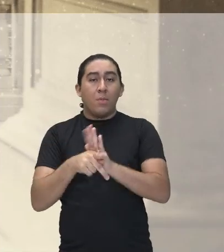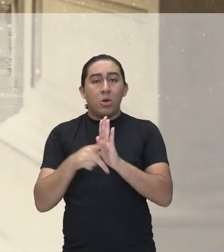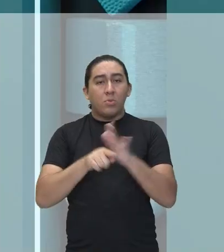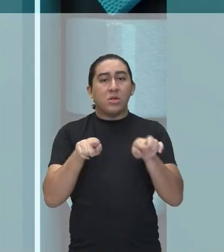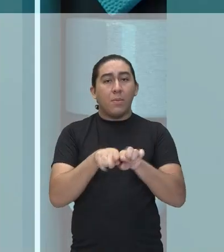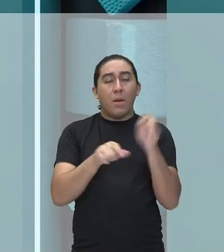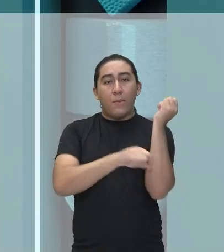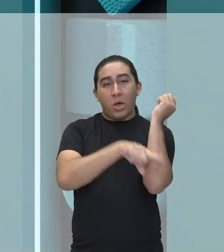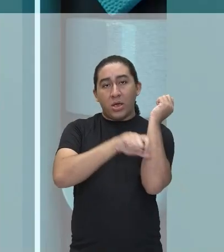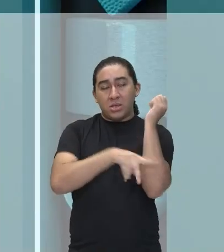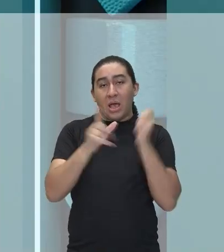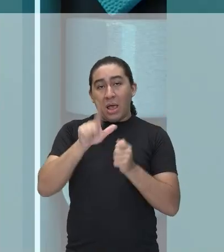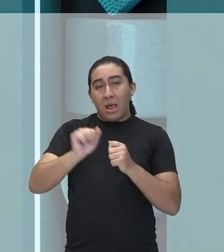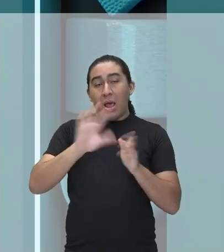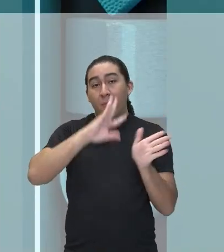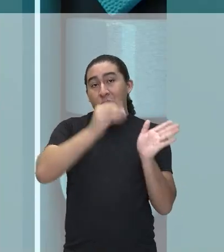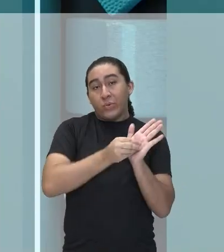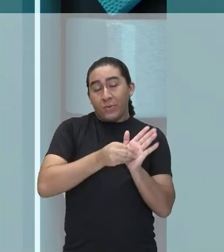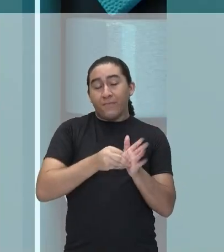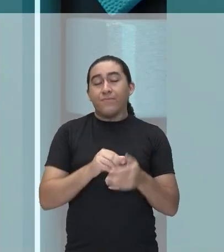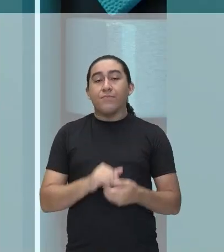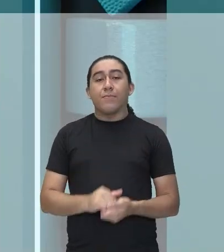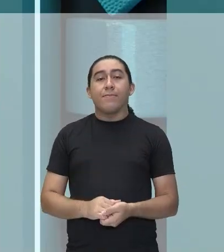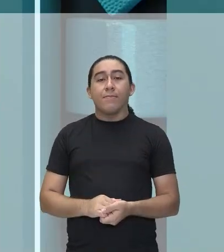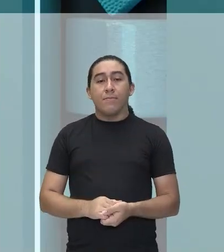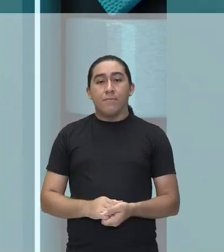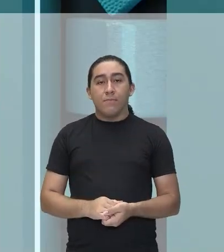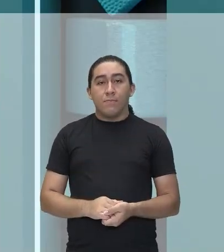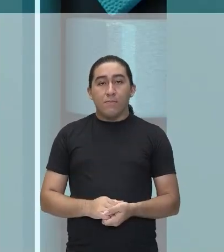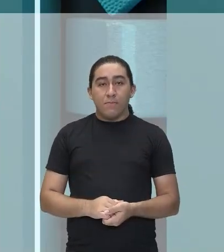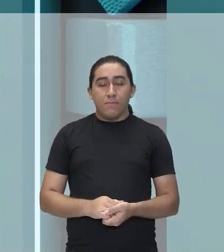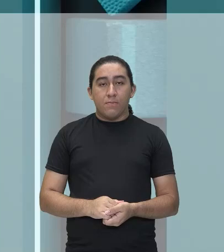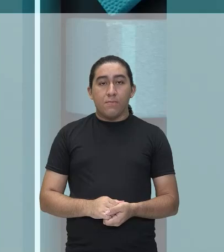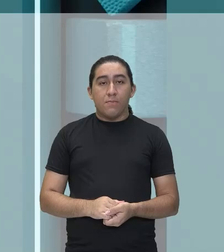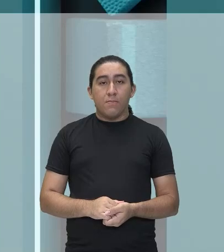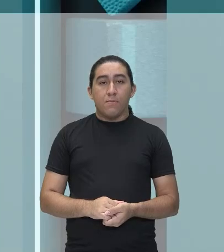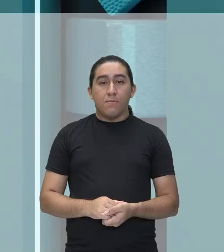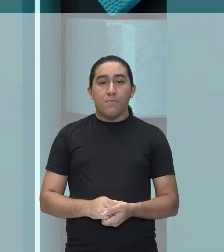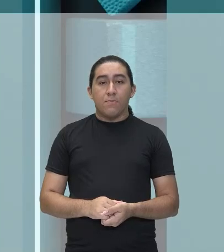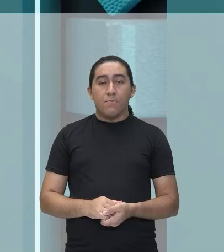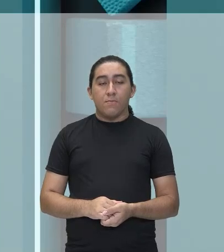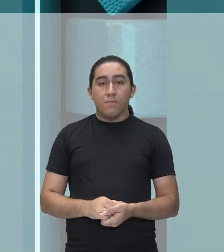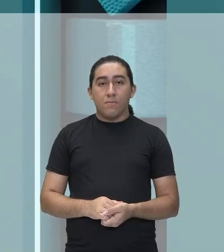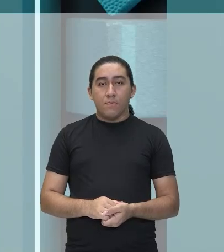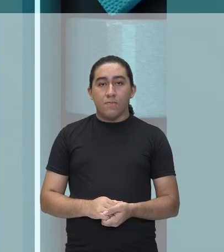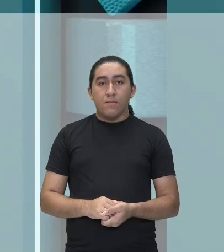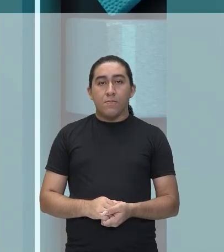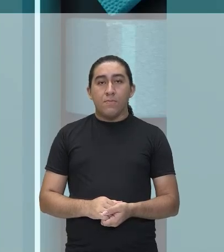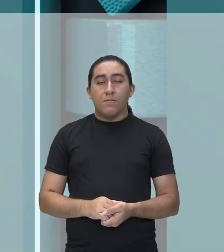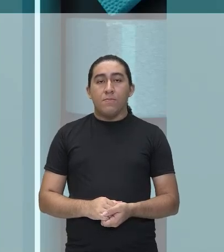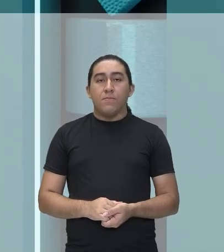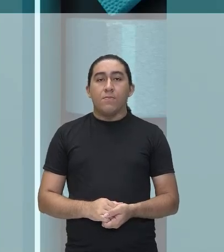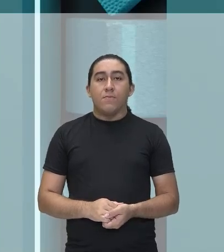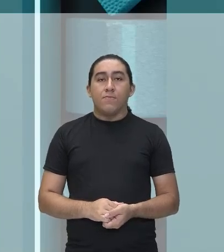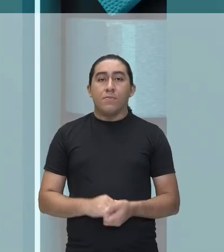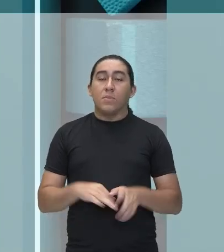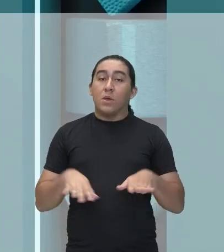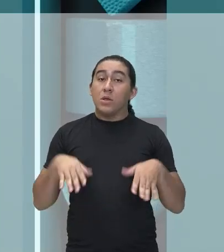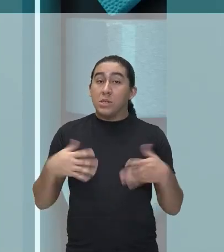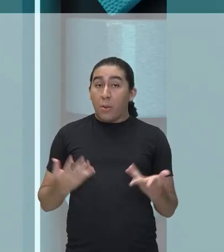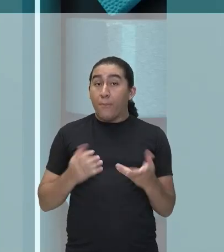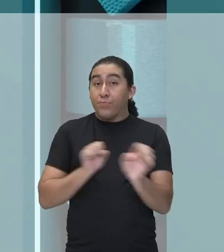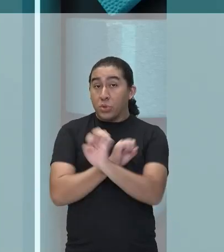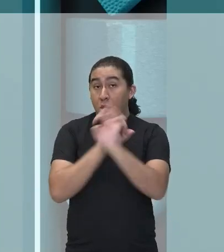amazônica. Muito bem, deu para entender, né, um pouquinho do que estava acontecendo no nosso